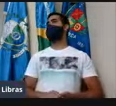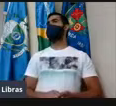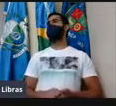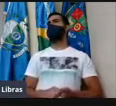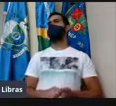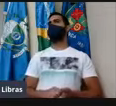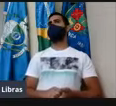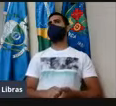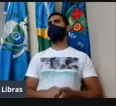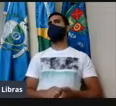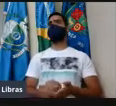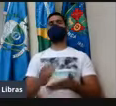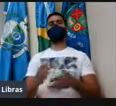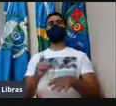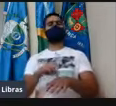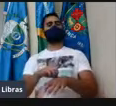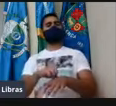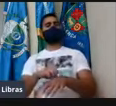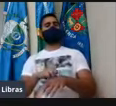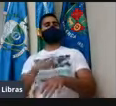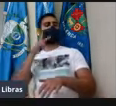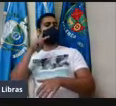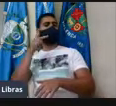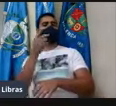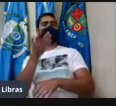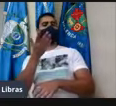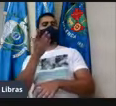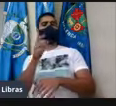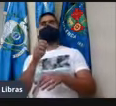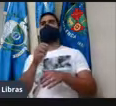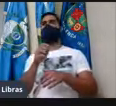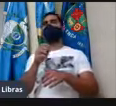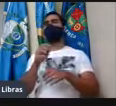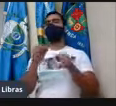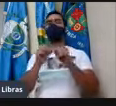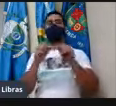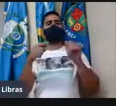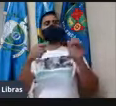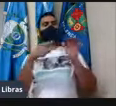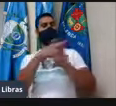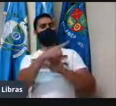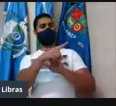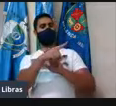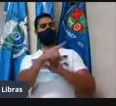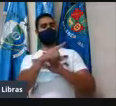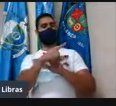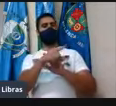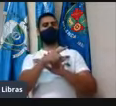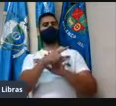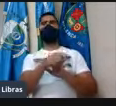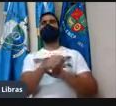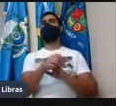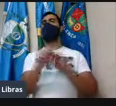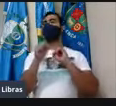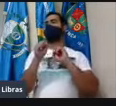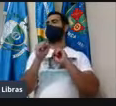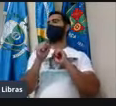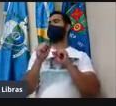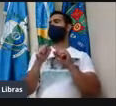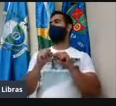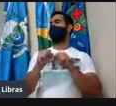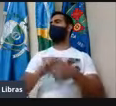após isso, os vereadores que queiram se inscrever para perguntas e esclarecimentos, fiquem à